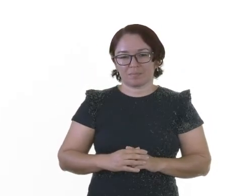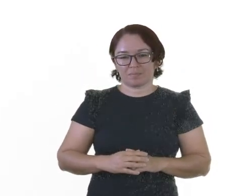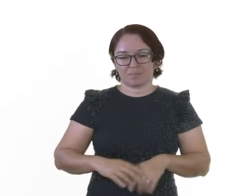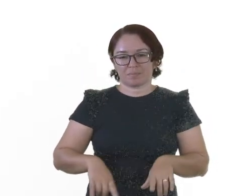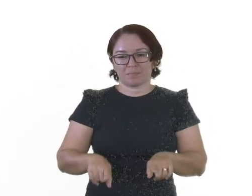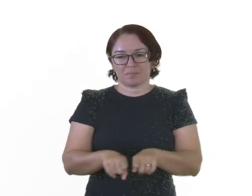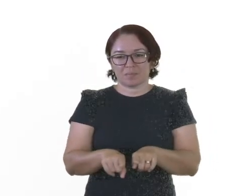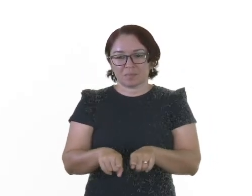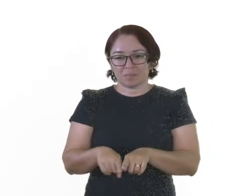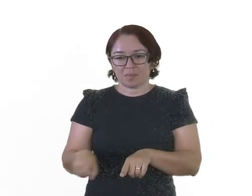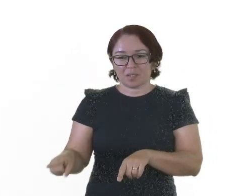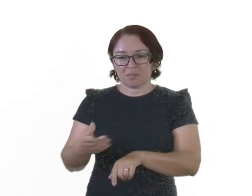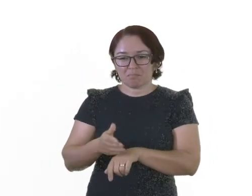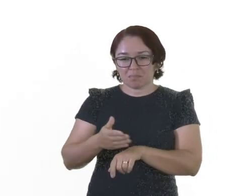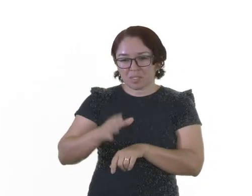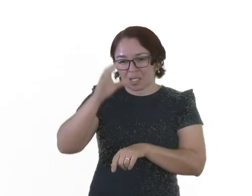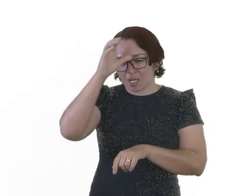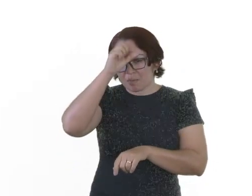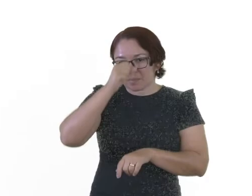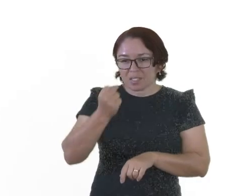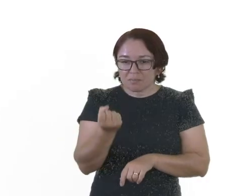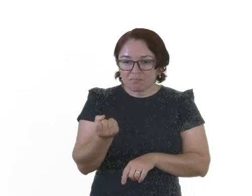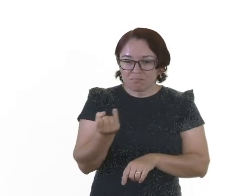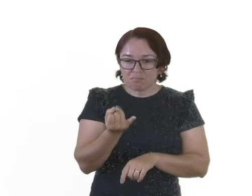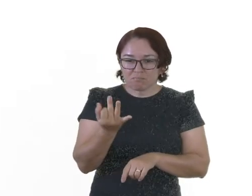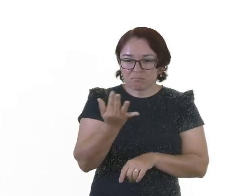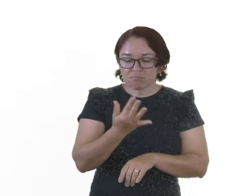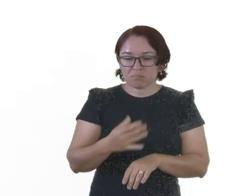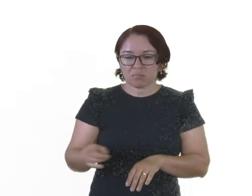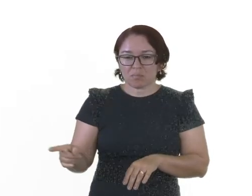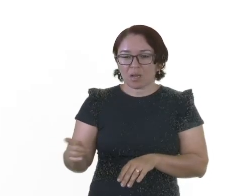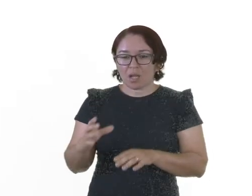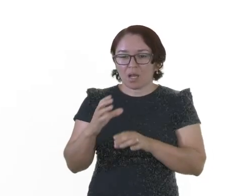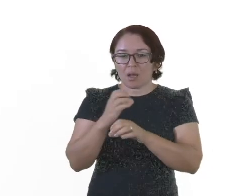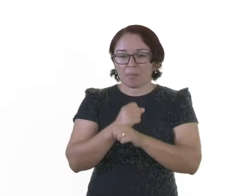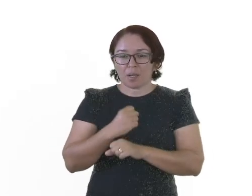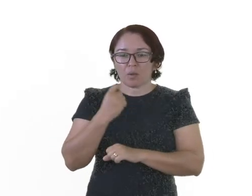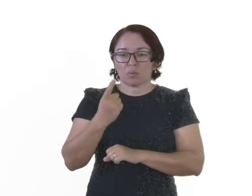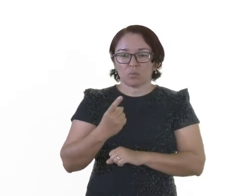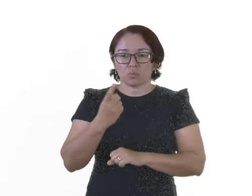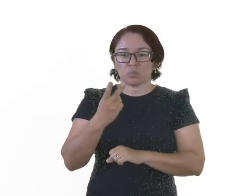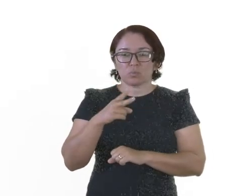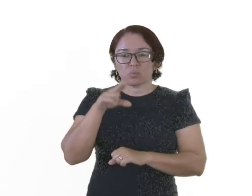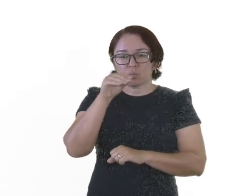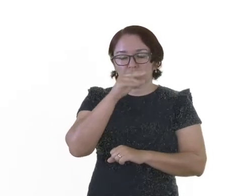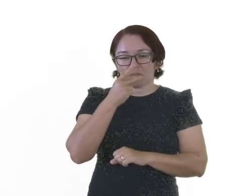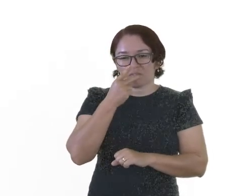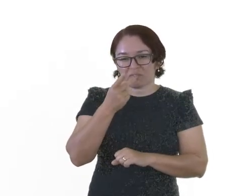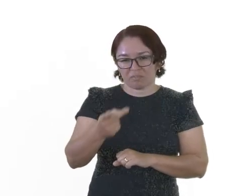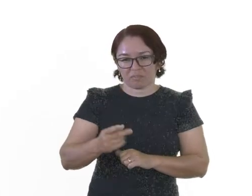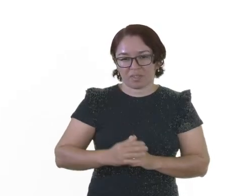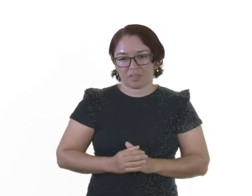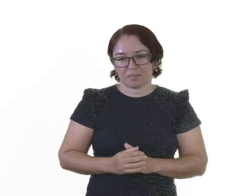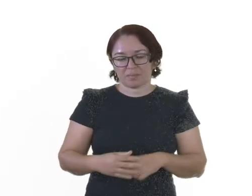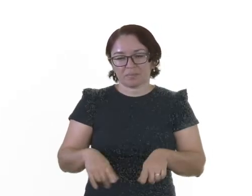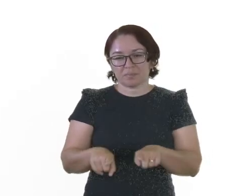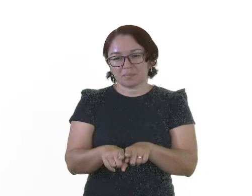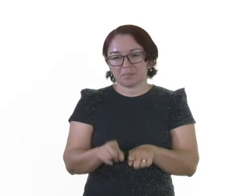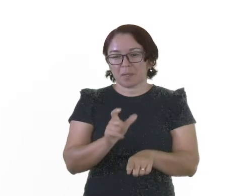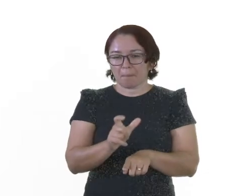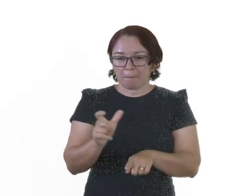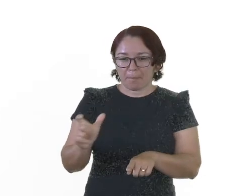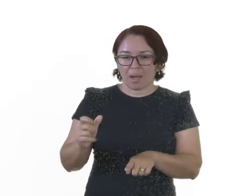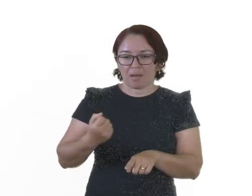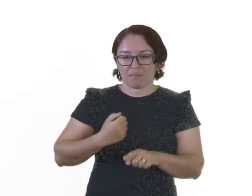de quantidade, fazer contagem oral, hipóteses de escrita de palavras e números, reconhecer